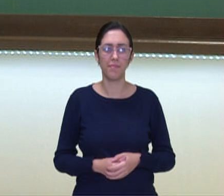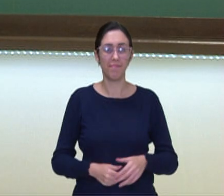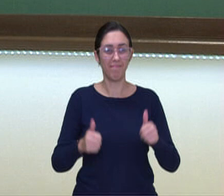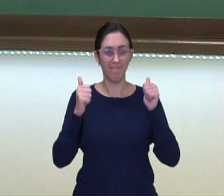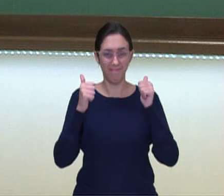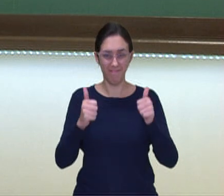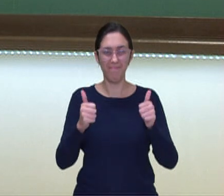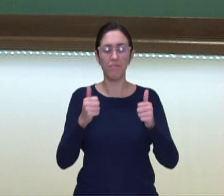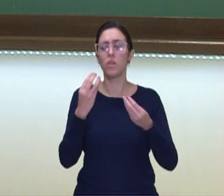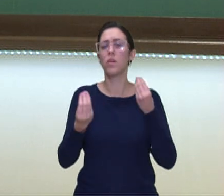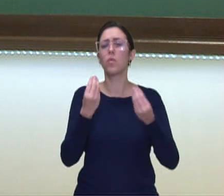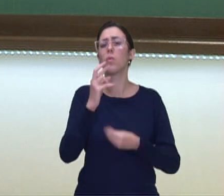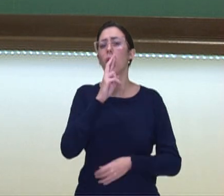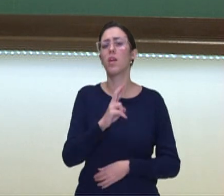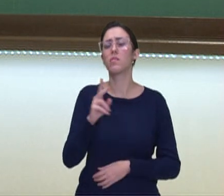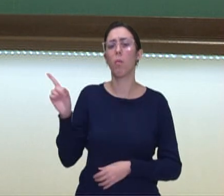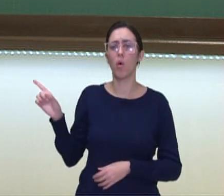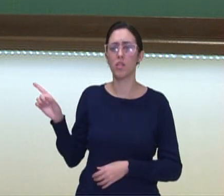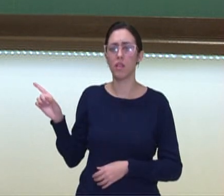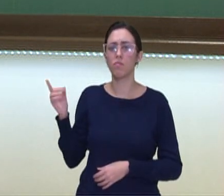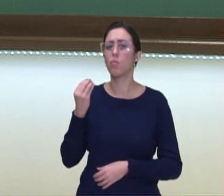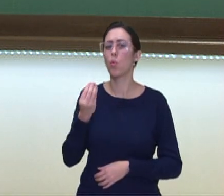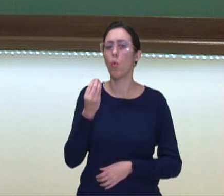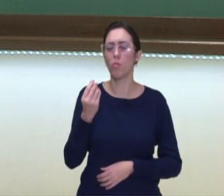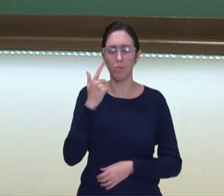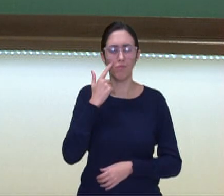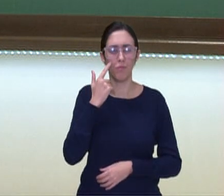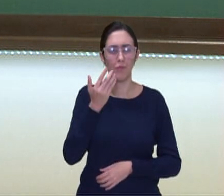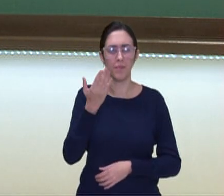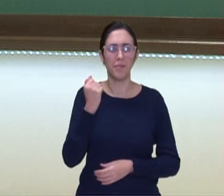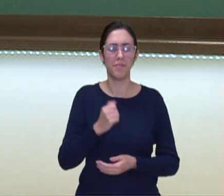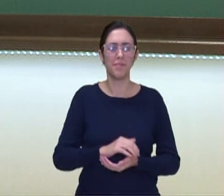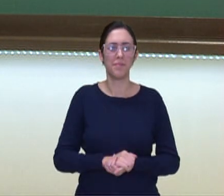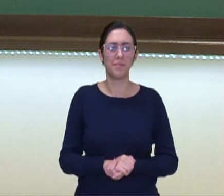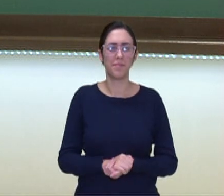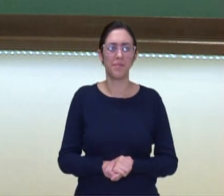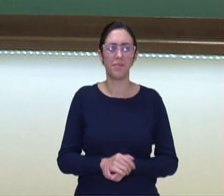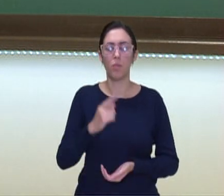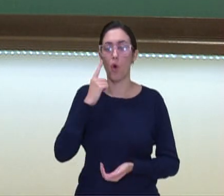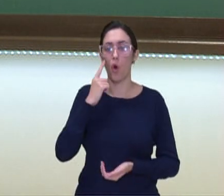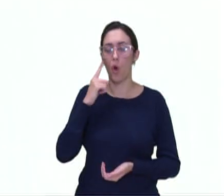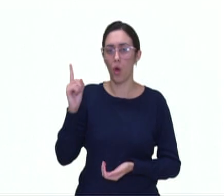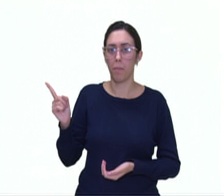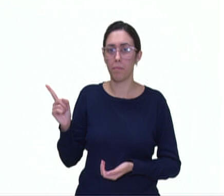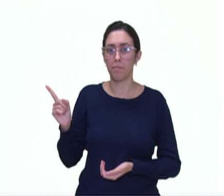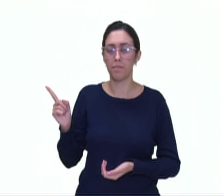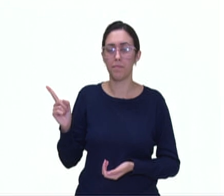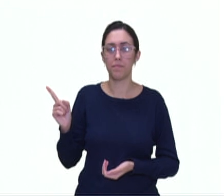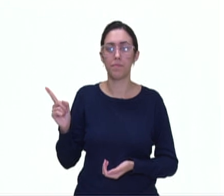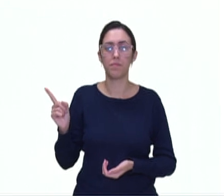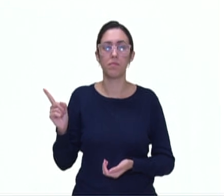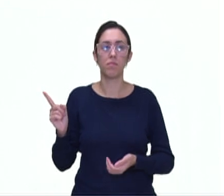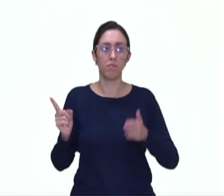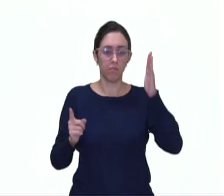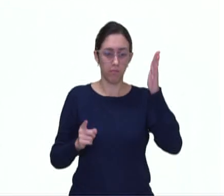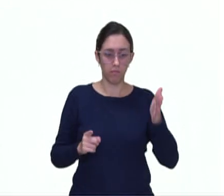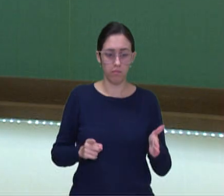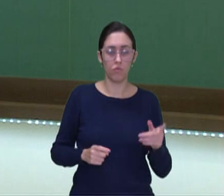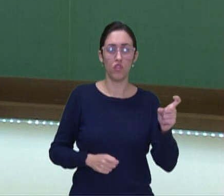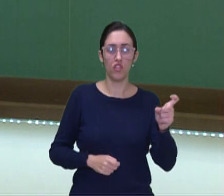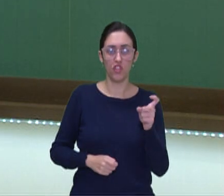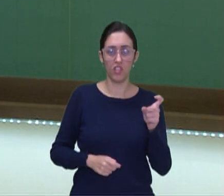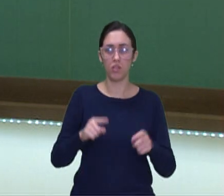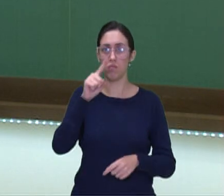Muito bem, gente. Como é que vai ficar a resposta desse exercício? Vamos conferir? Olha lá. Esse lado aqui é x e esse lado aqui